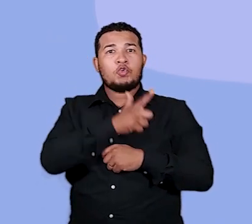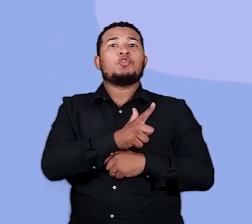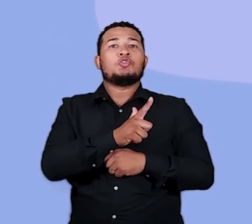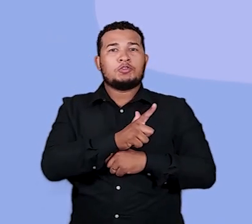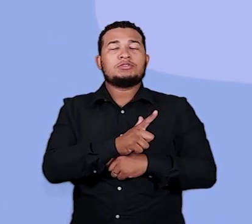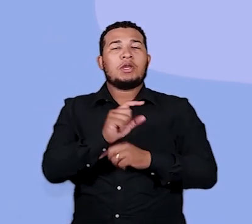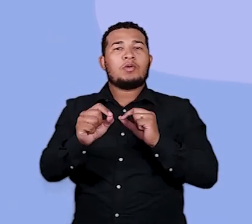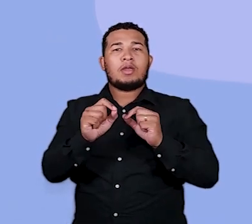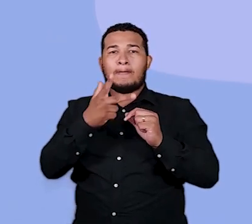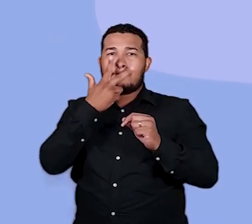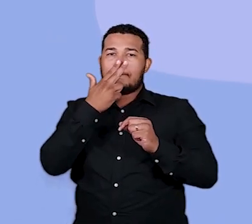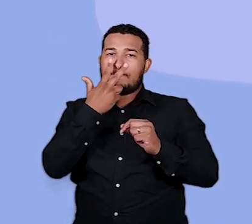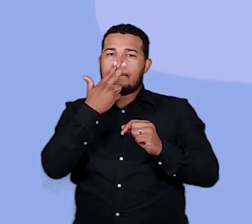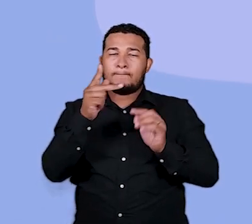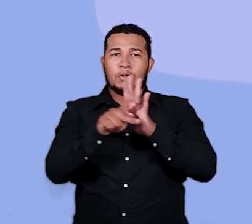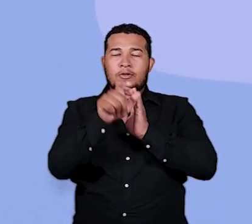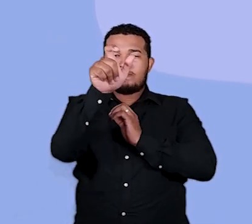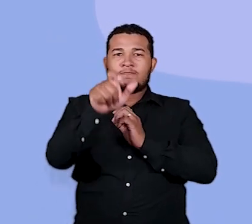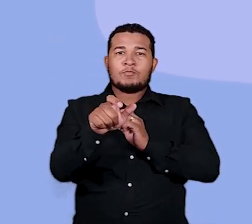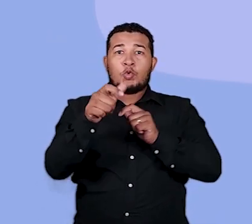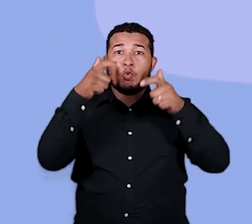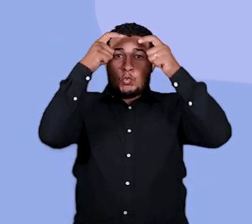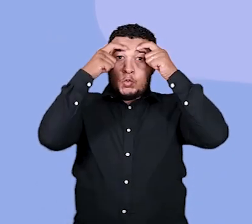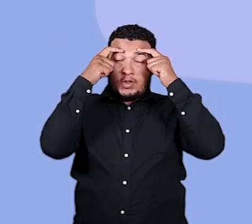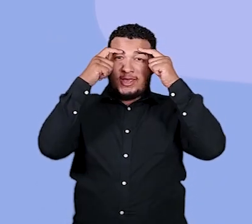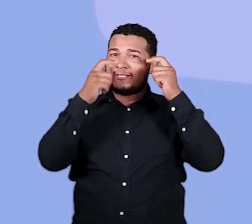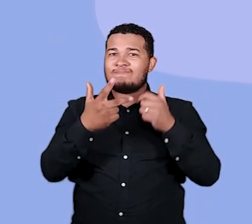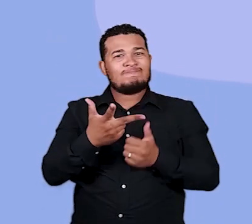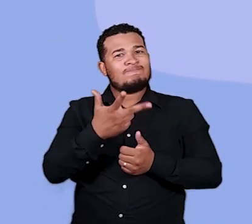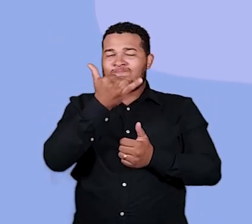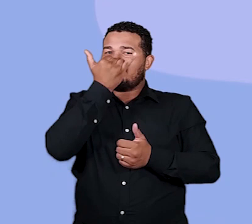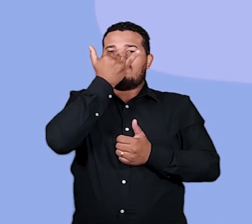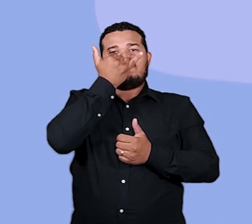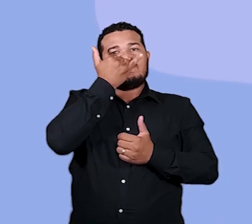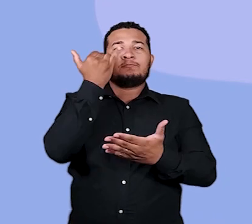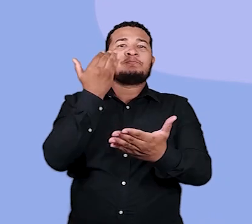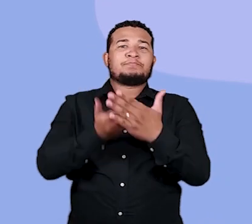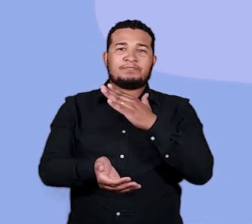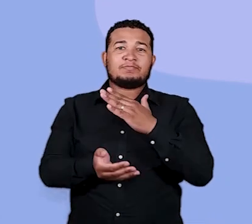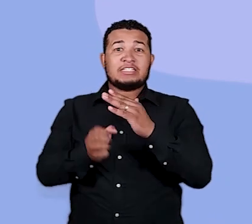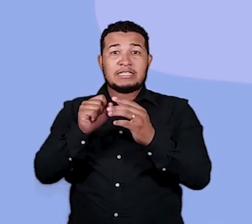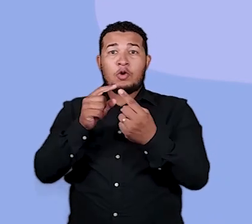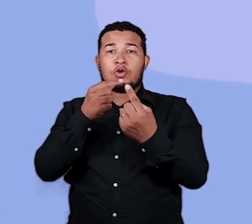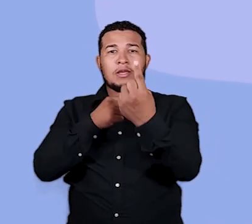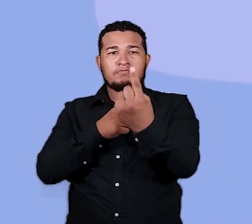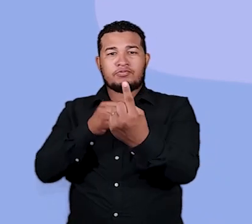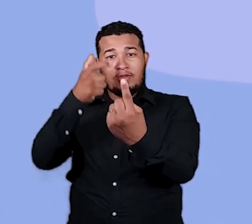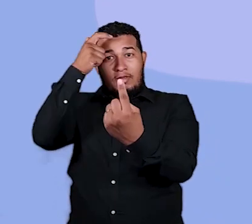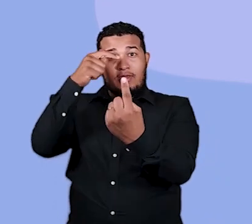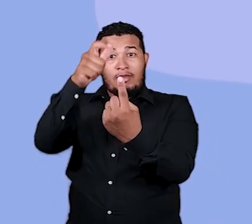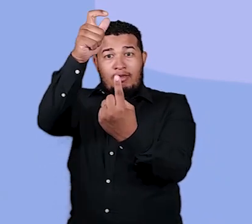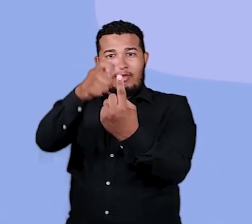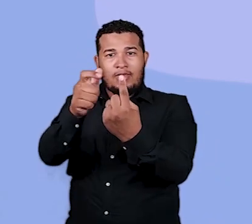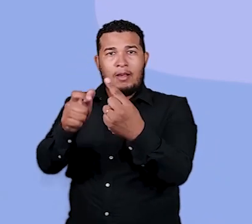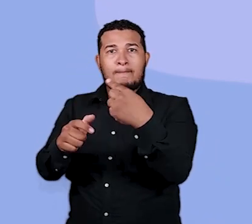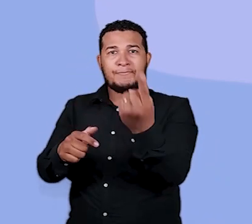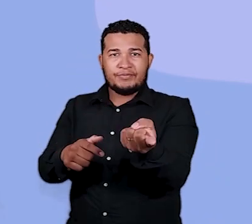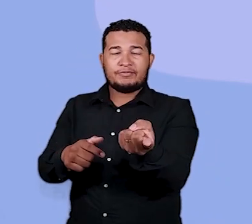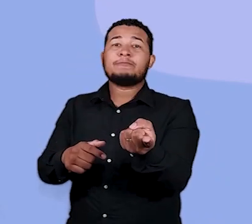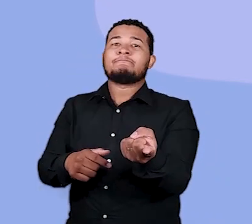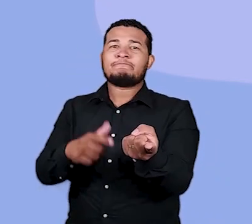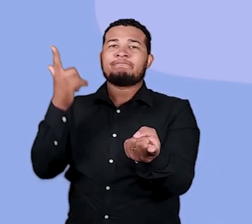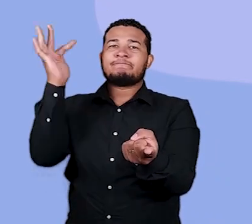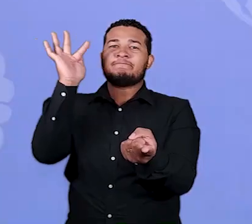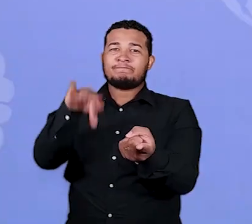que ele consiga deixar o rei adversário sem saída, xeque-mate. Fazendo isso, o jogo chega ao